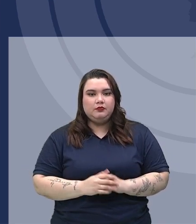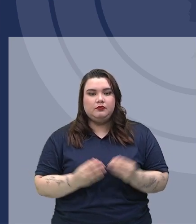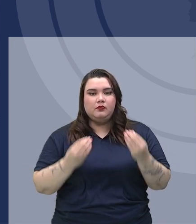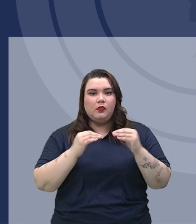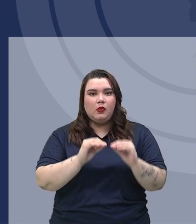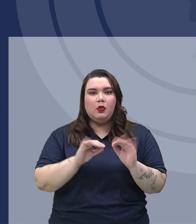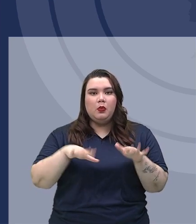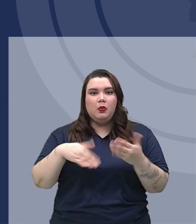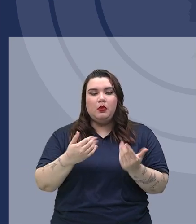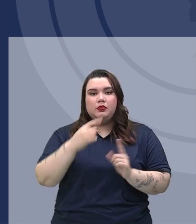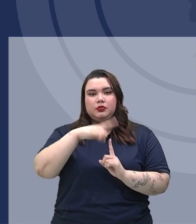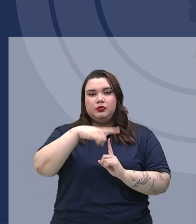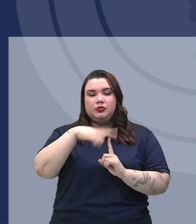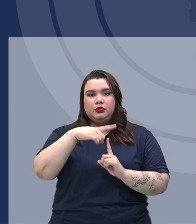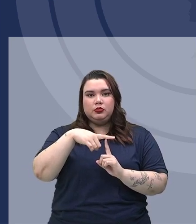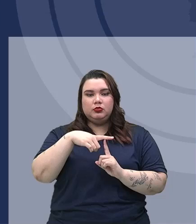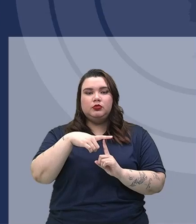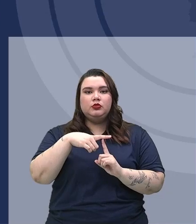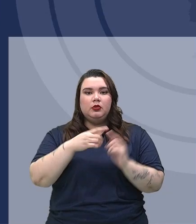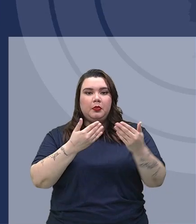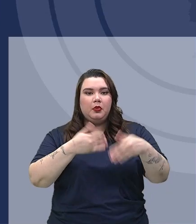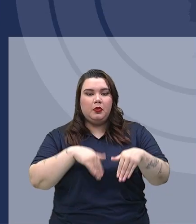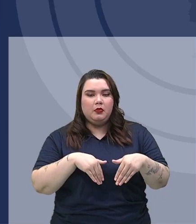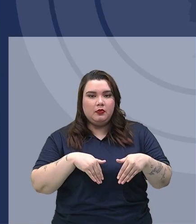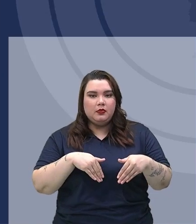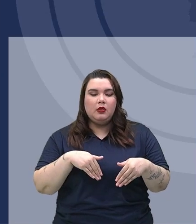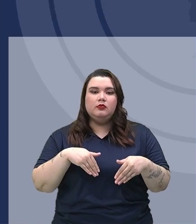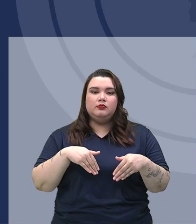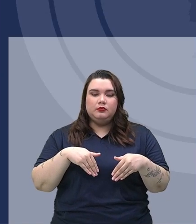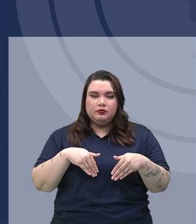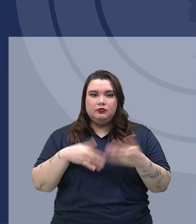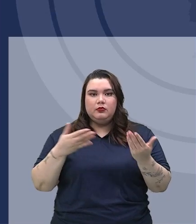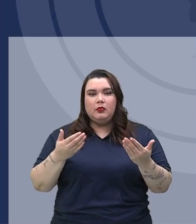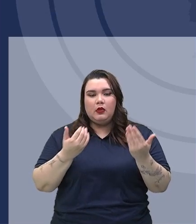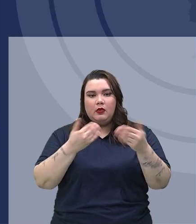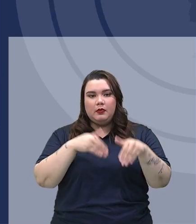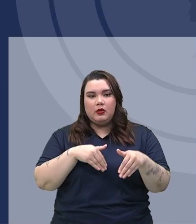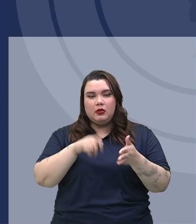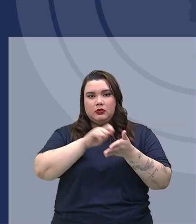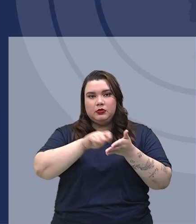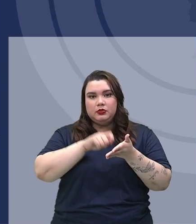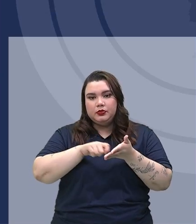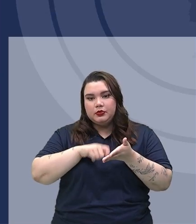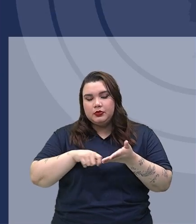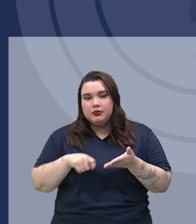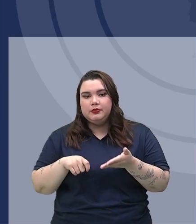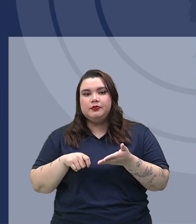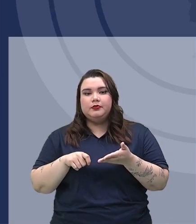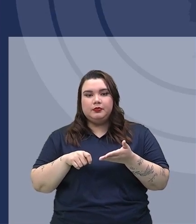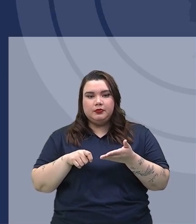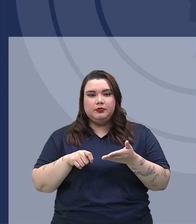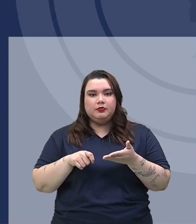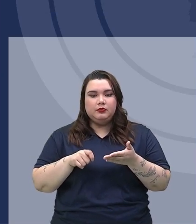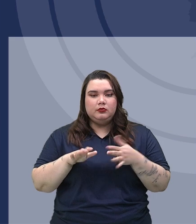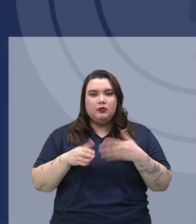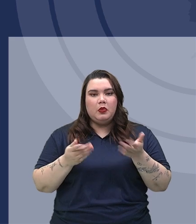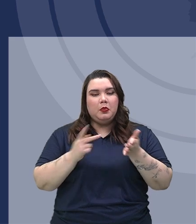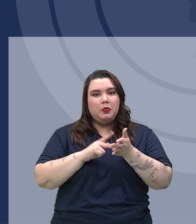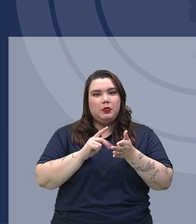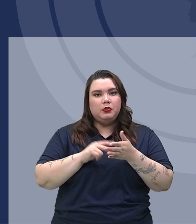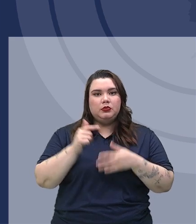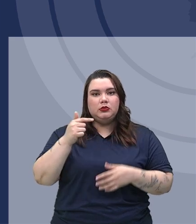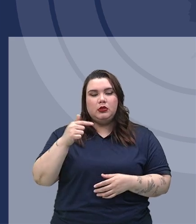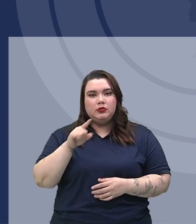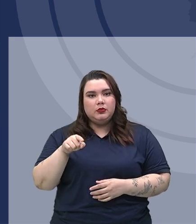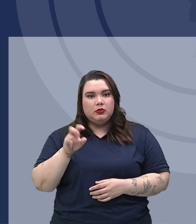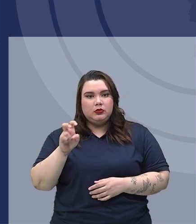aqui, qual foi o instrumento de avaliação? Foi a prova escrita, a avaliação escrita, né? E ela vale